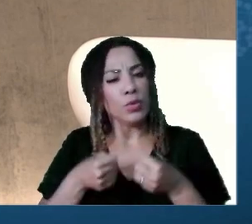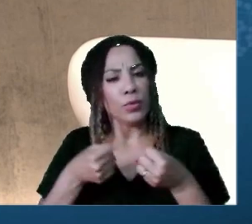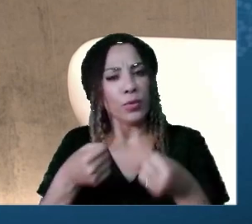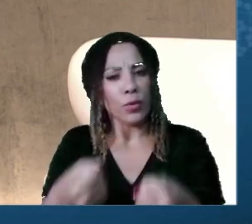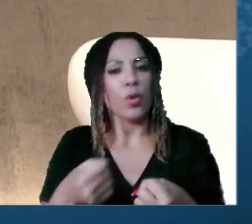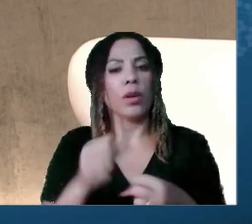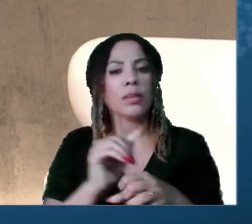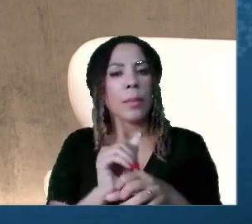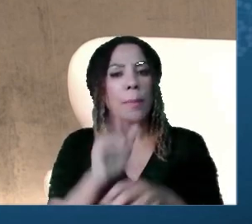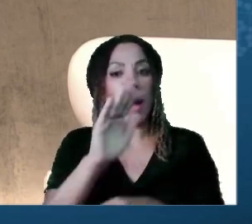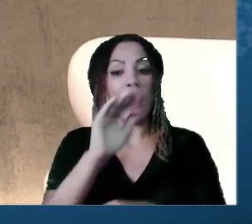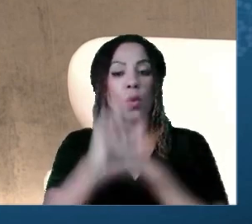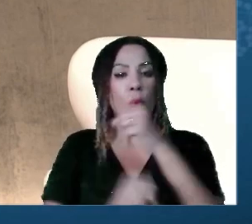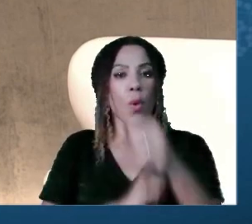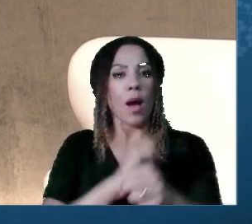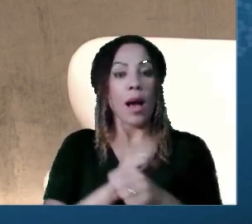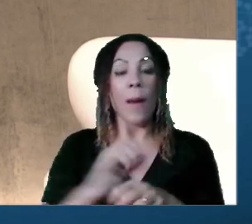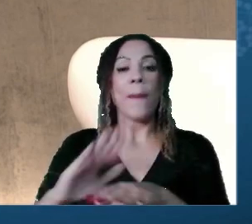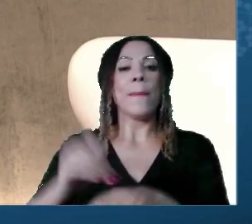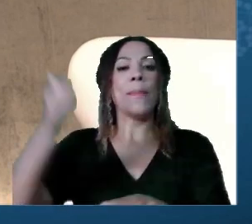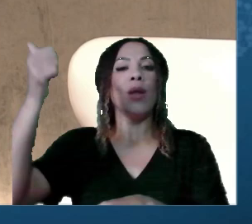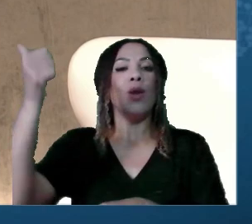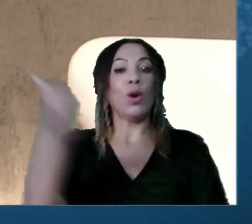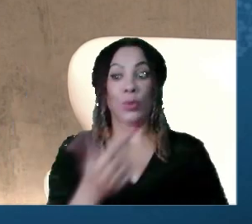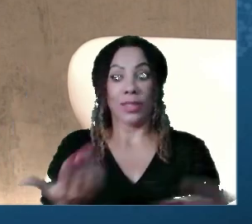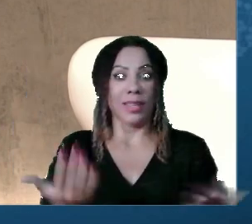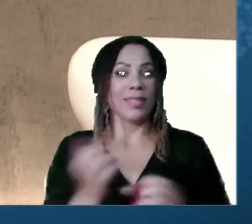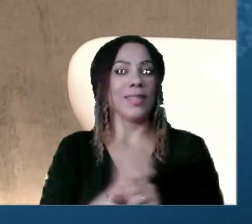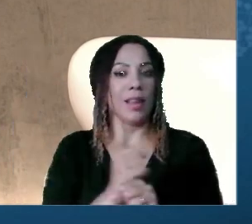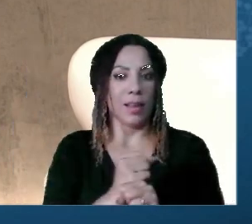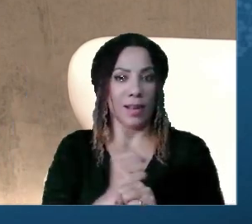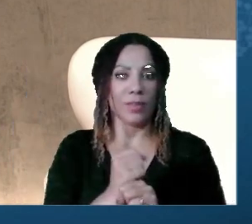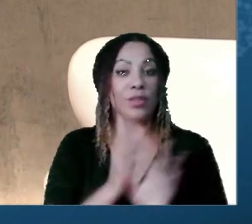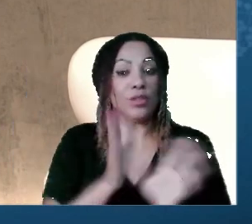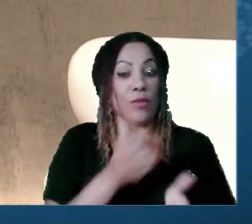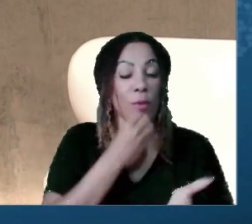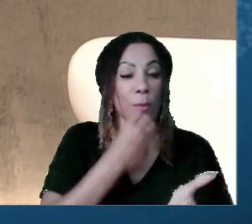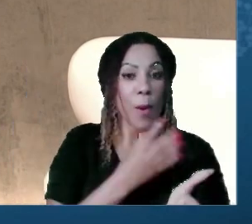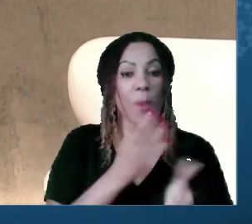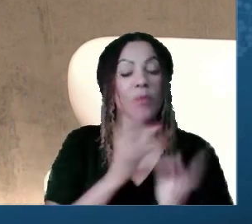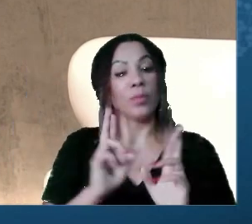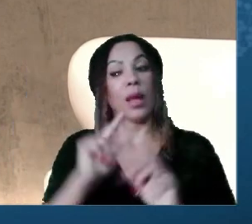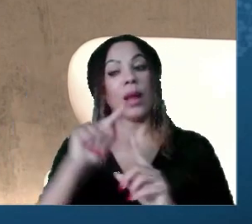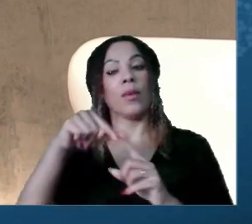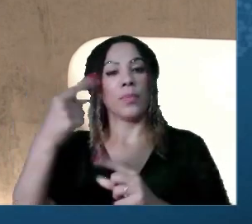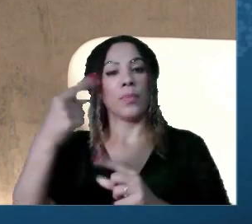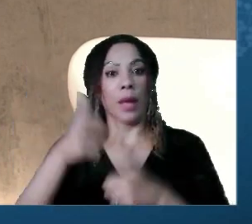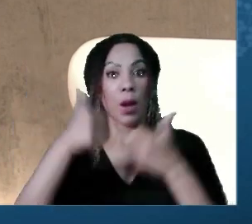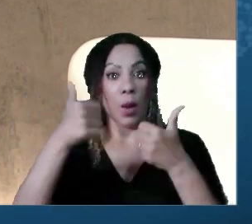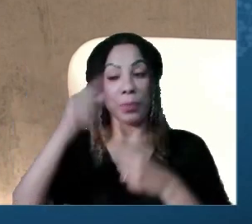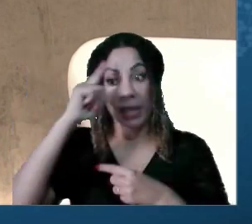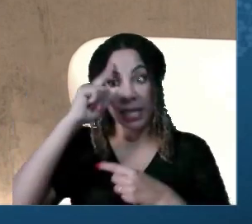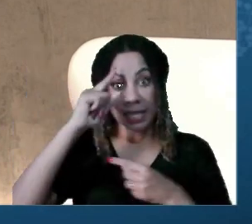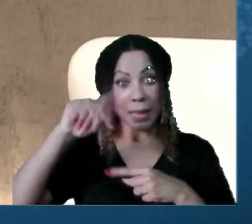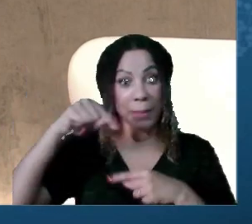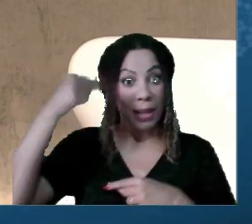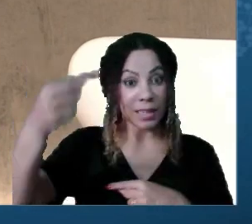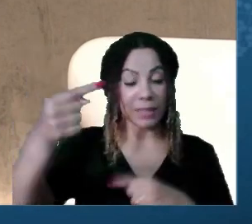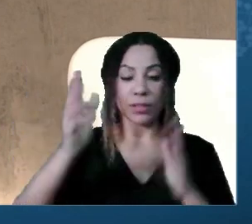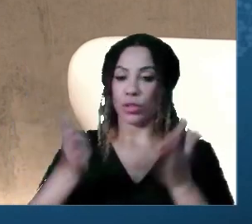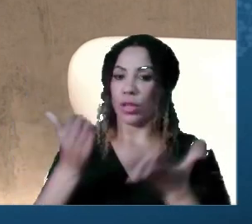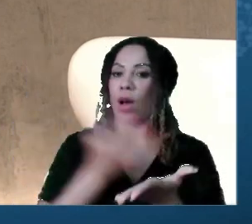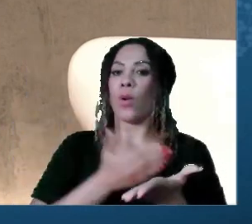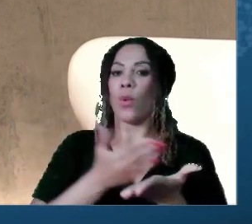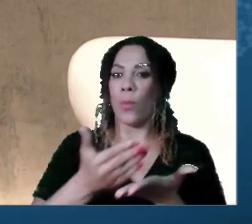que o ano que vem seja ainda melhor. Né? Então, começamos desde já, semana que vem já começando, como eu falei também,